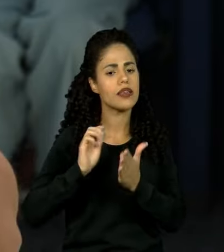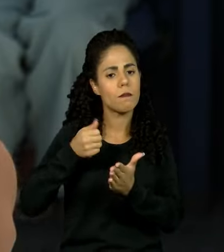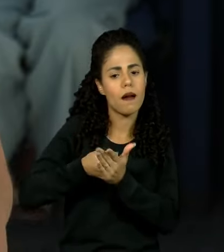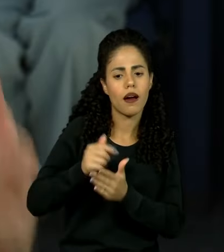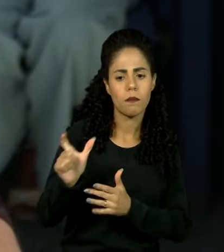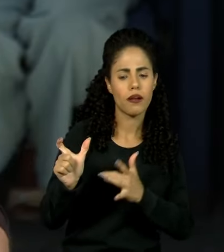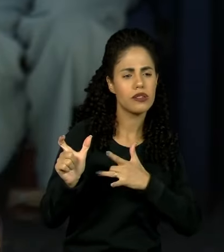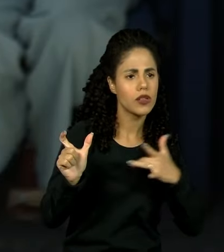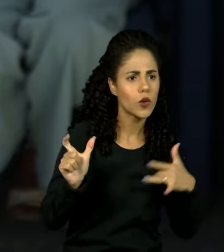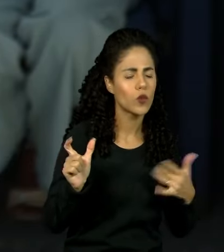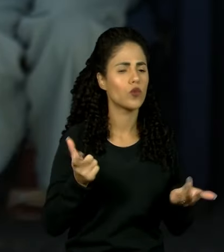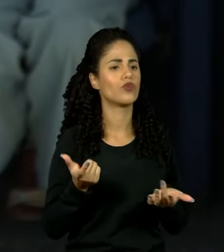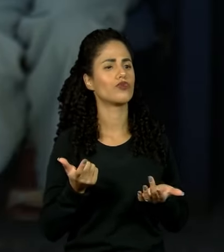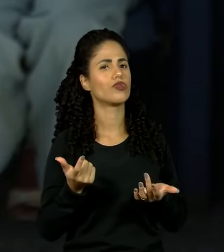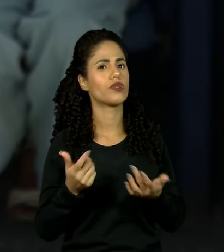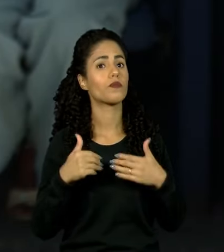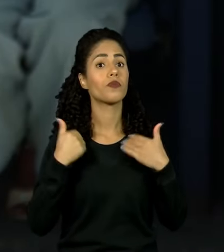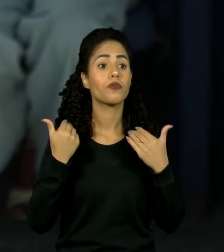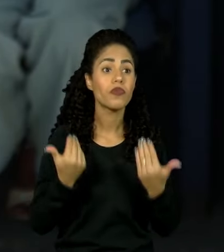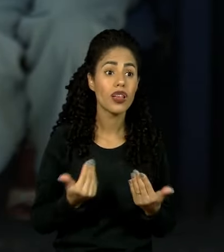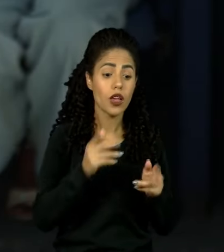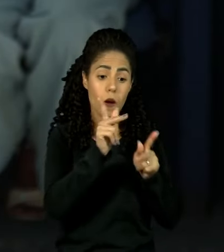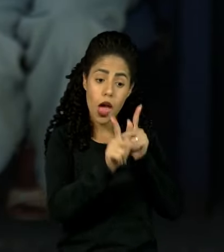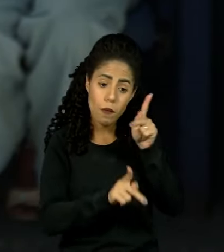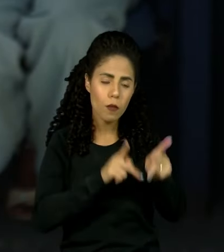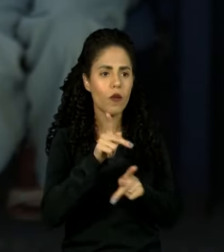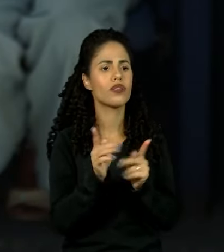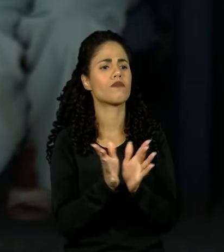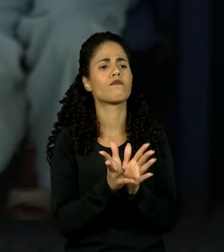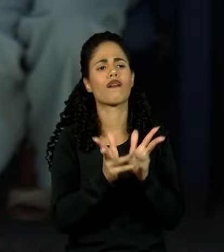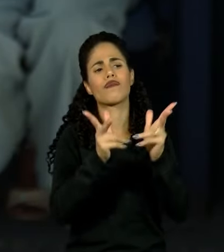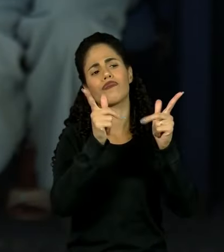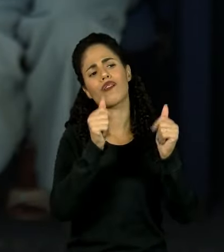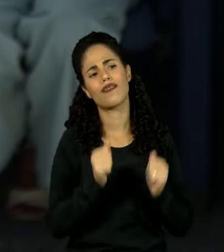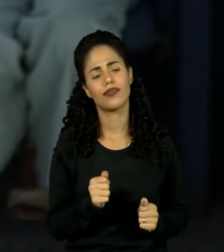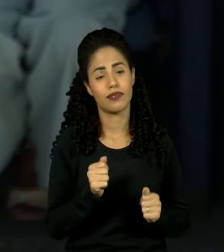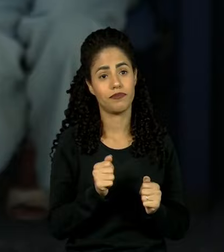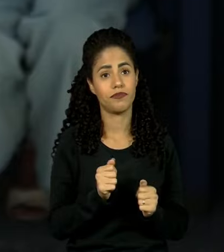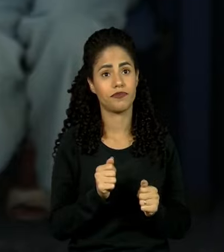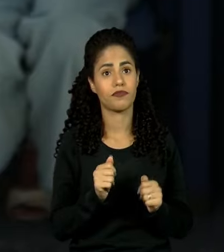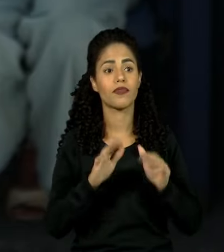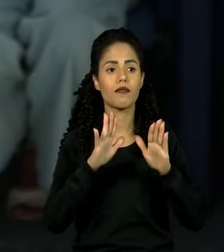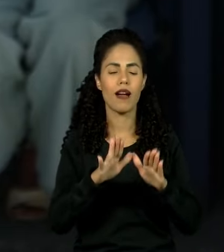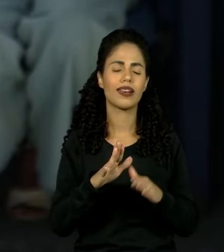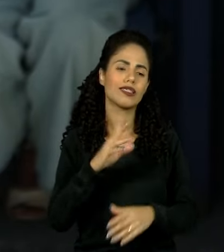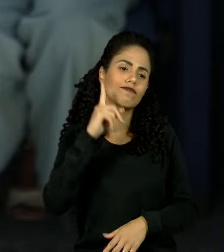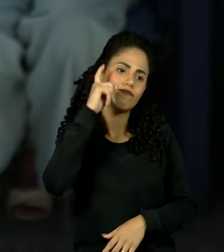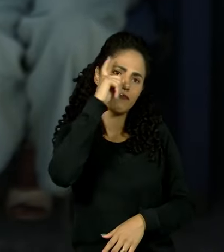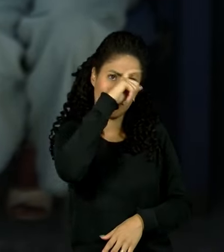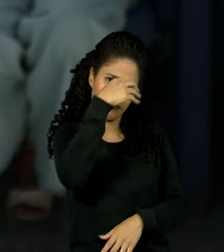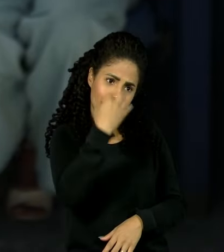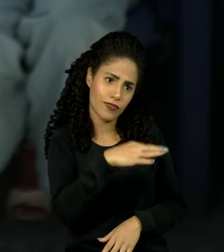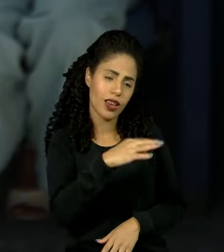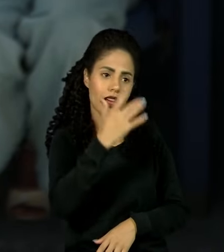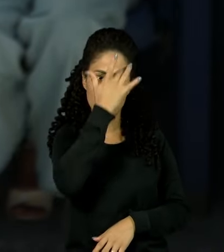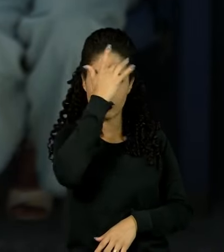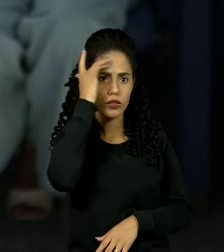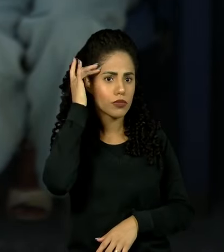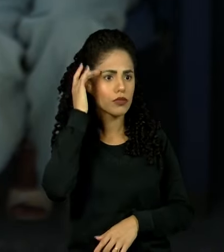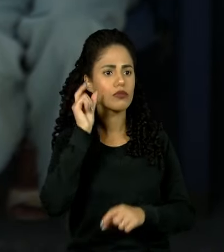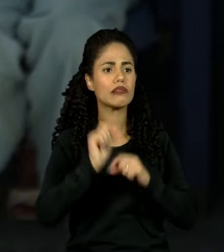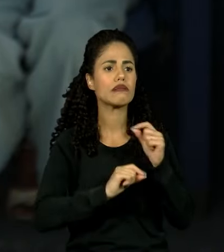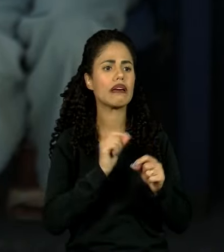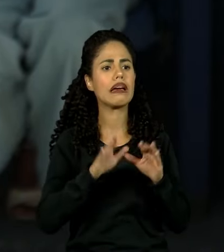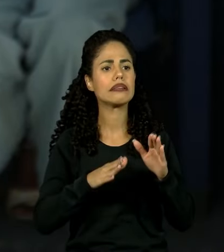dificuldade ou Tent então é é é uma população de fato maravilhosa que infelizmente aquelas pessoas que talvez degringolar por